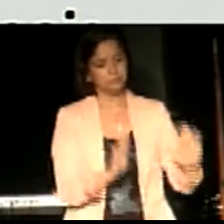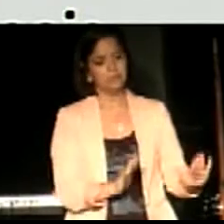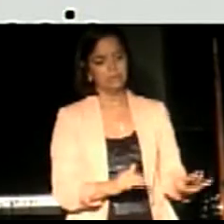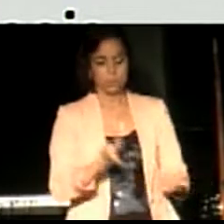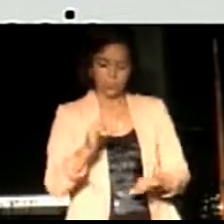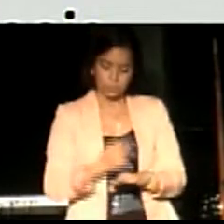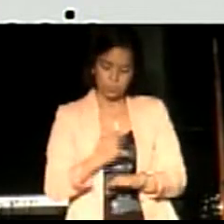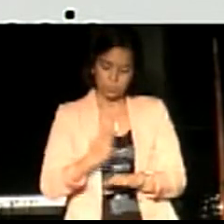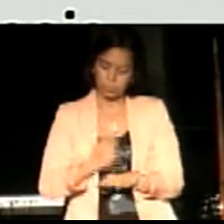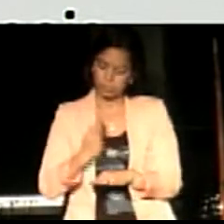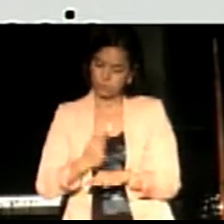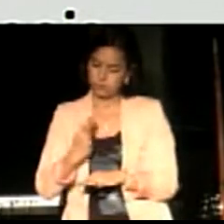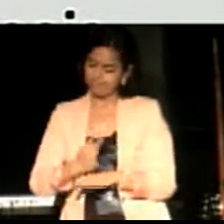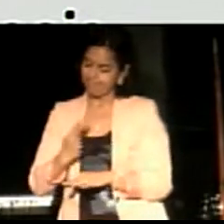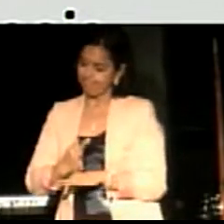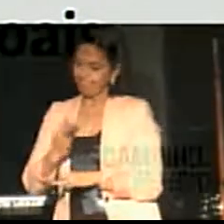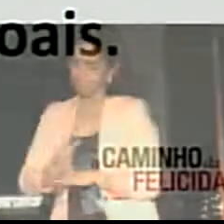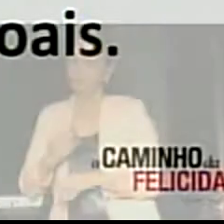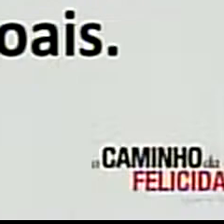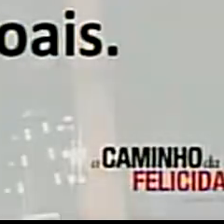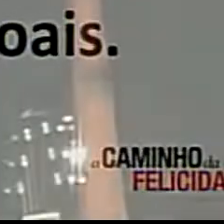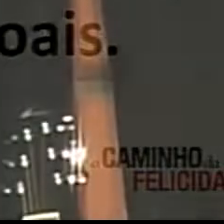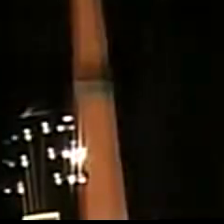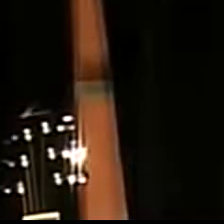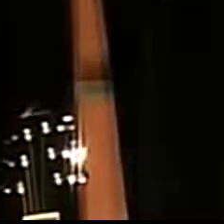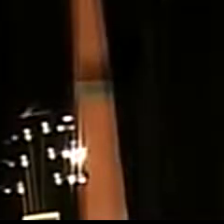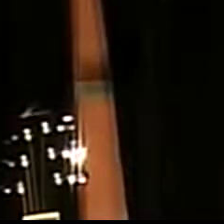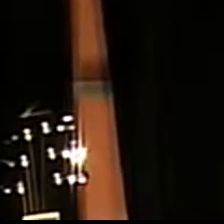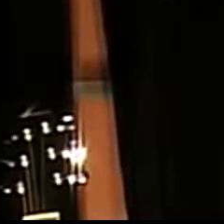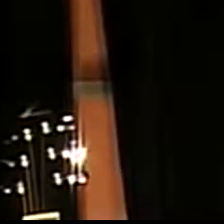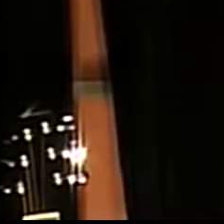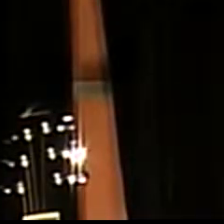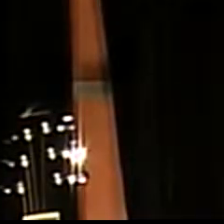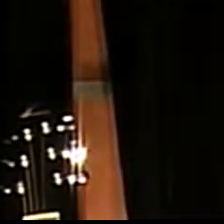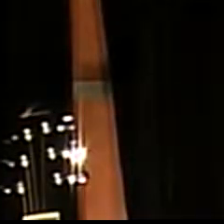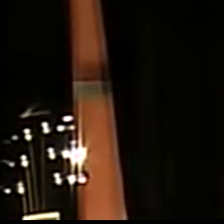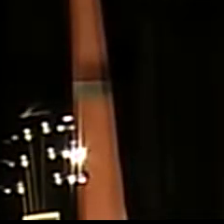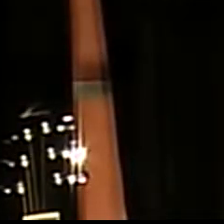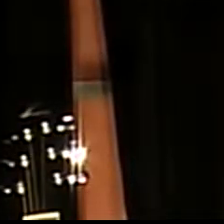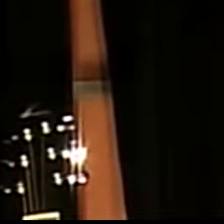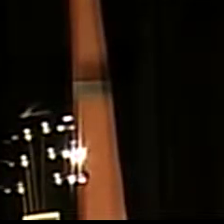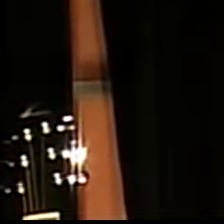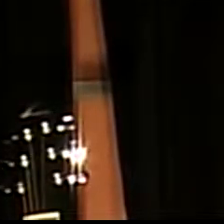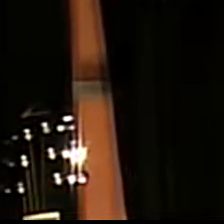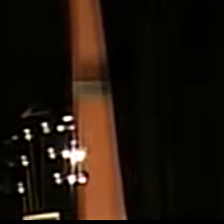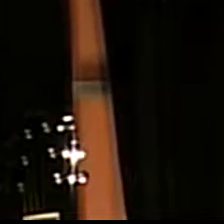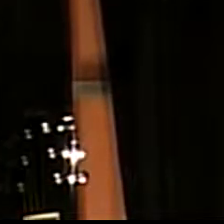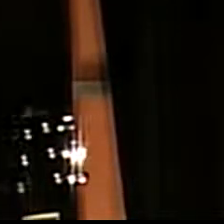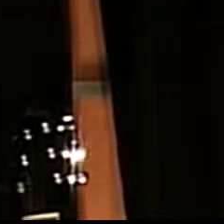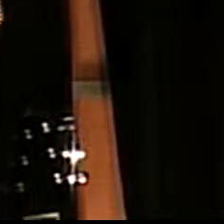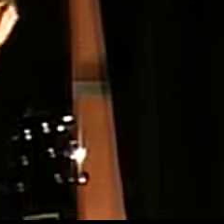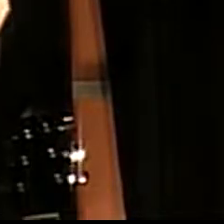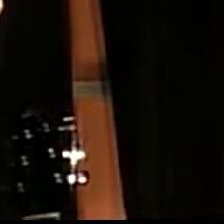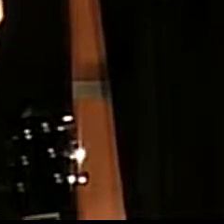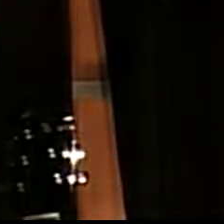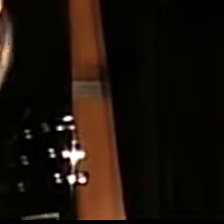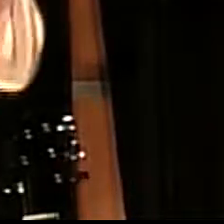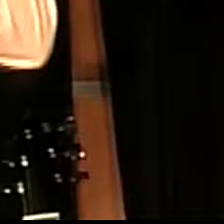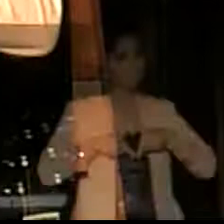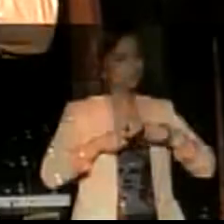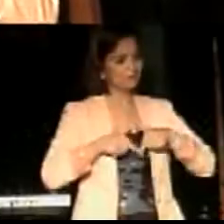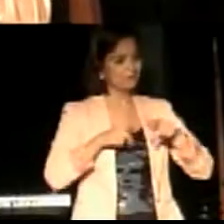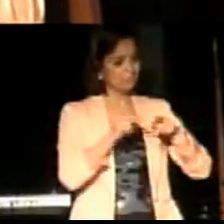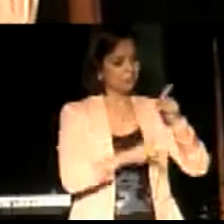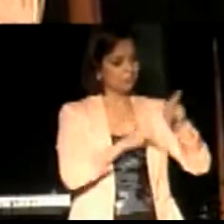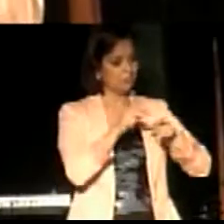sofrer dano por causa do reino de Deus. O que Jesus estava dizendo aos judeus naquele